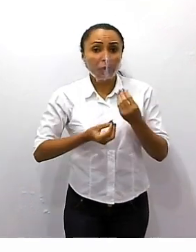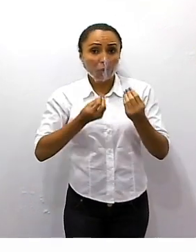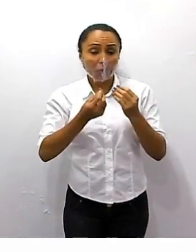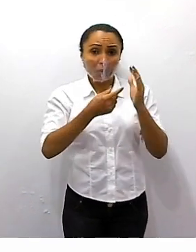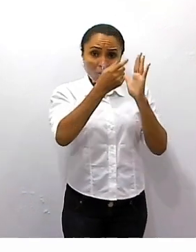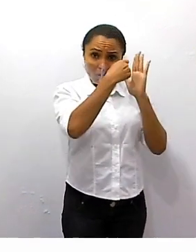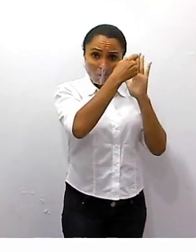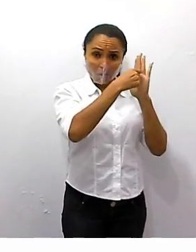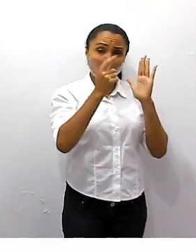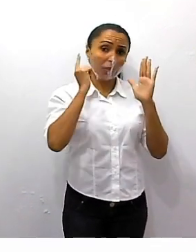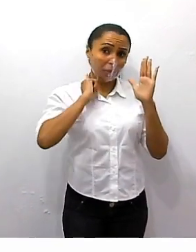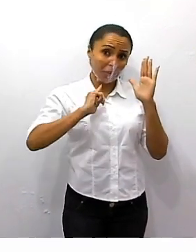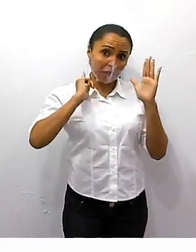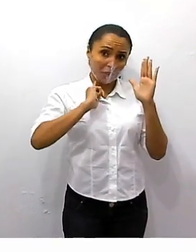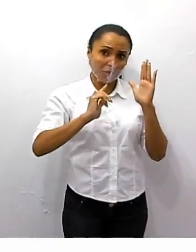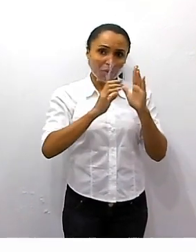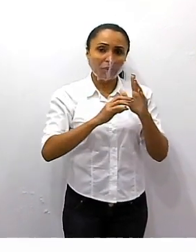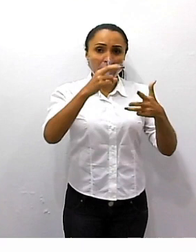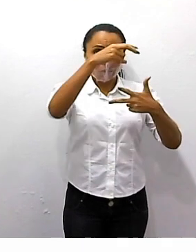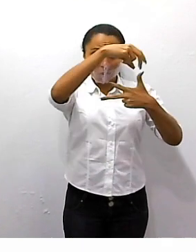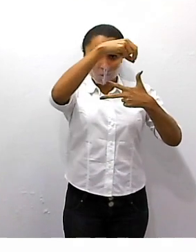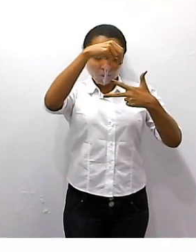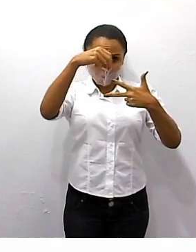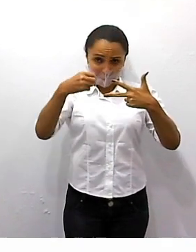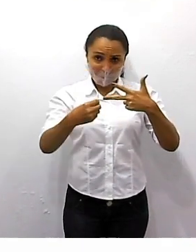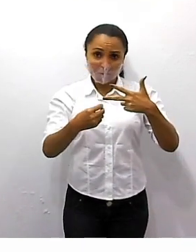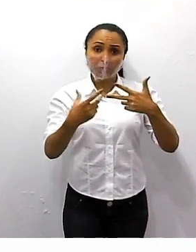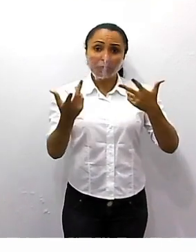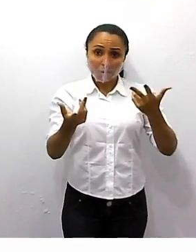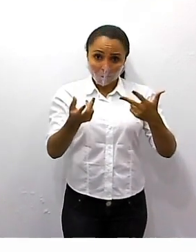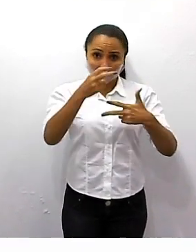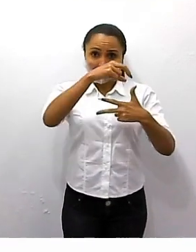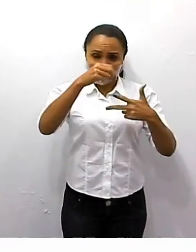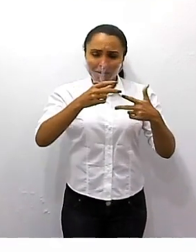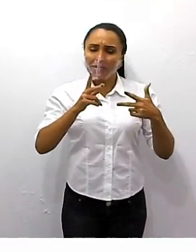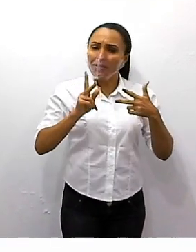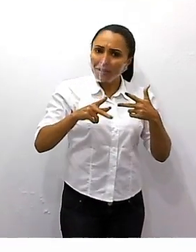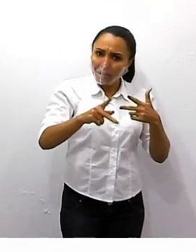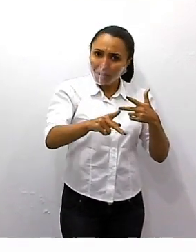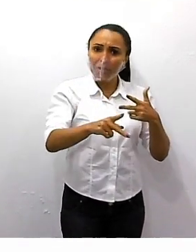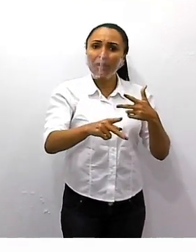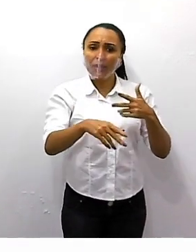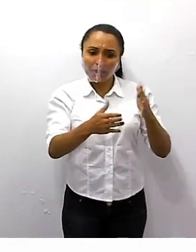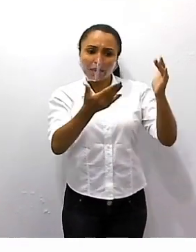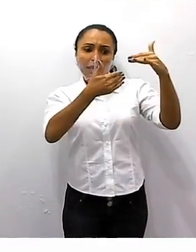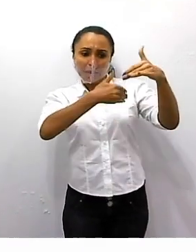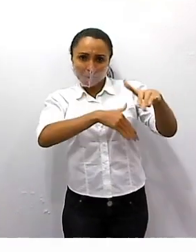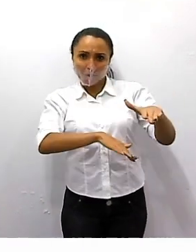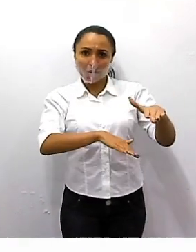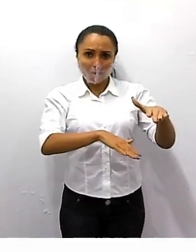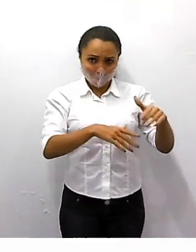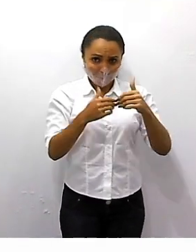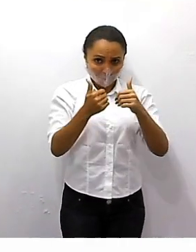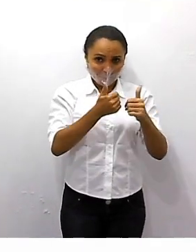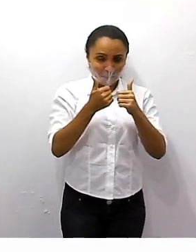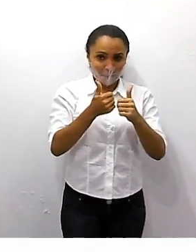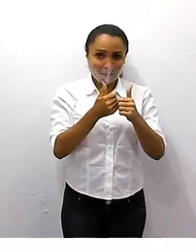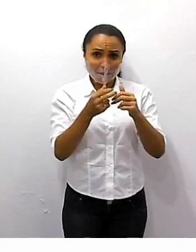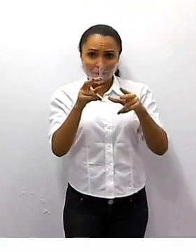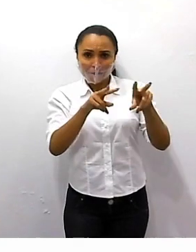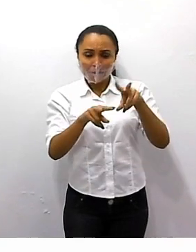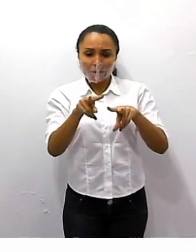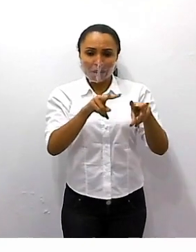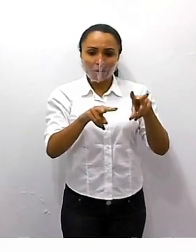escritor que mais cai no Enem, se liga nisso, Drummond sempre está no Enem, beleza? Como se verifica nos